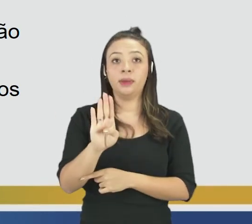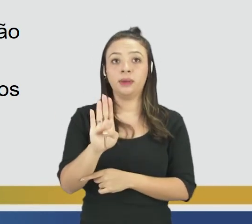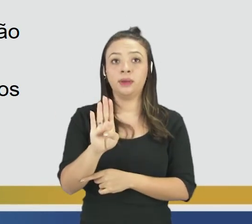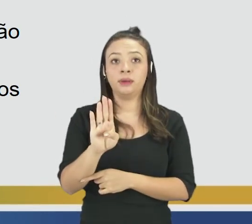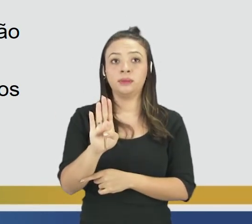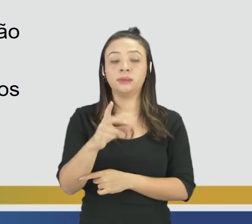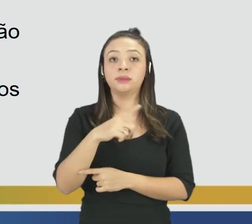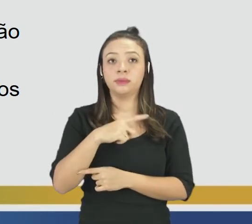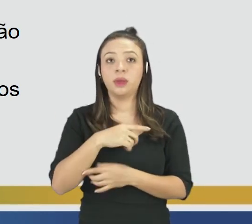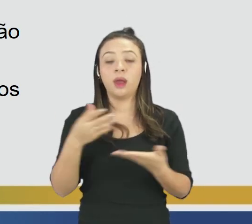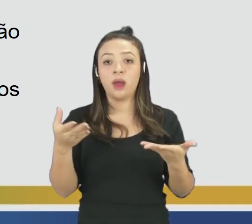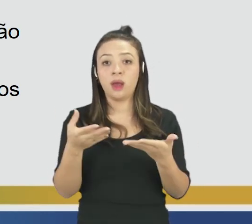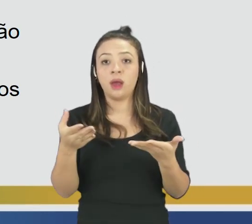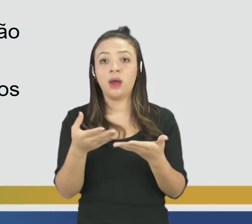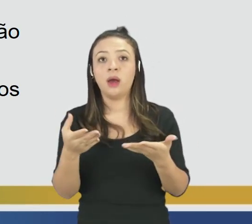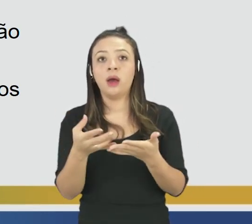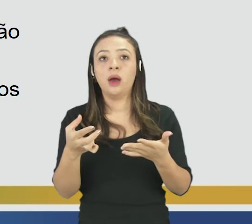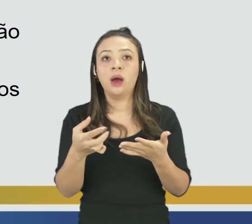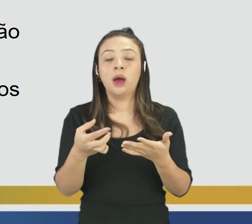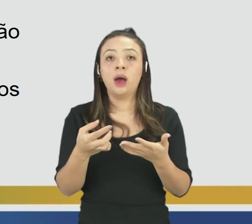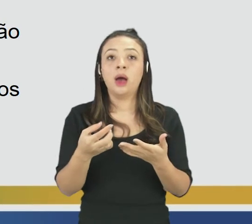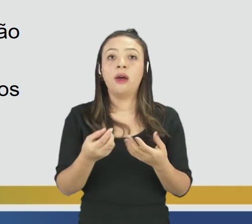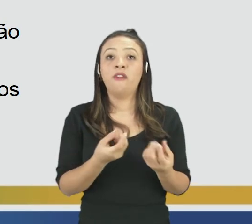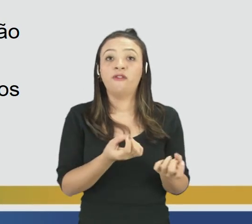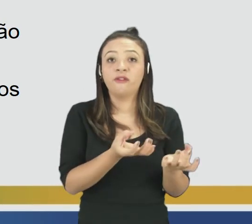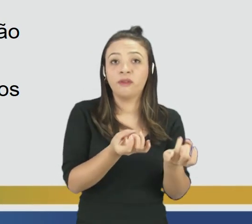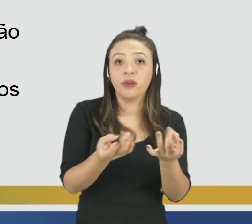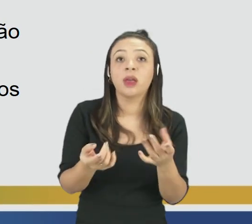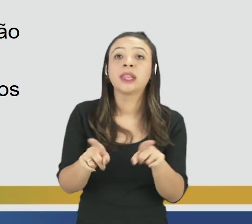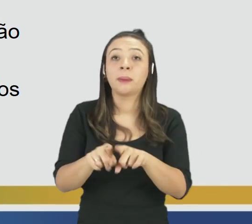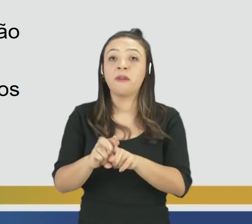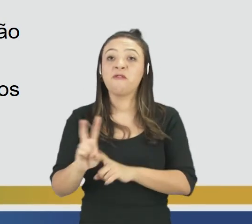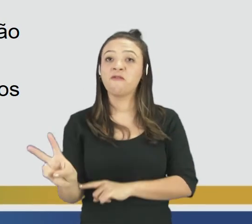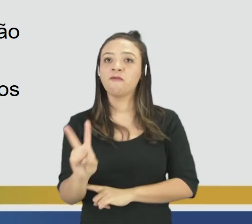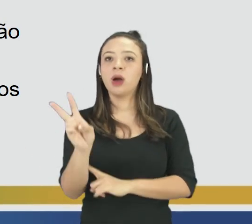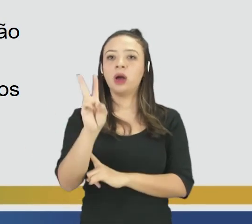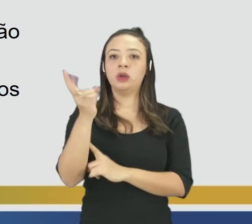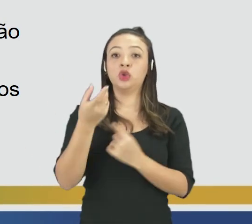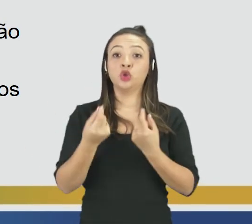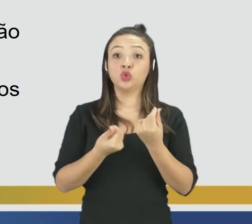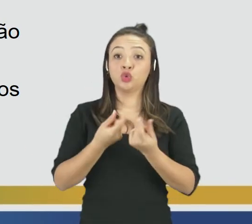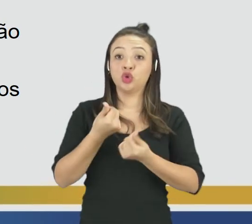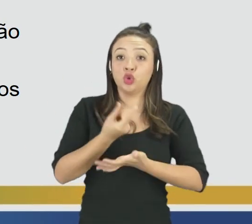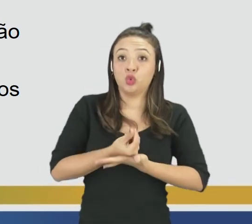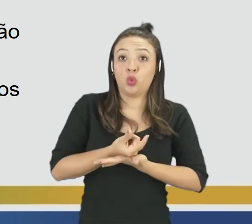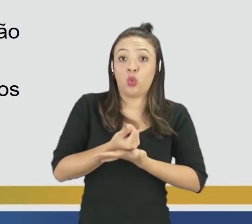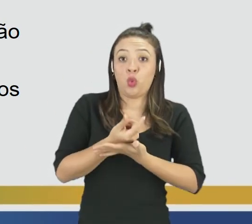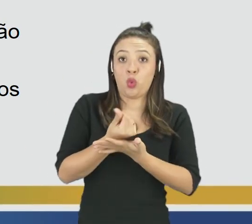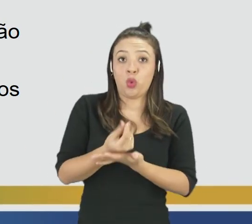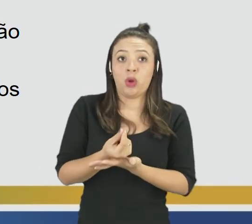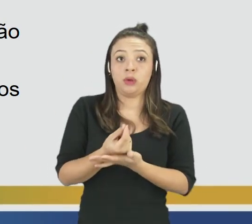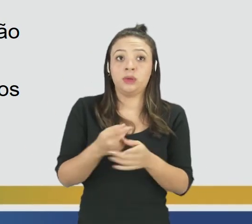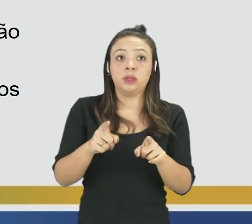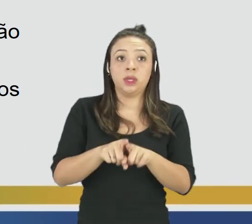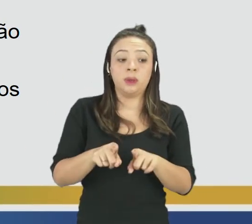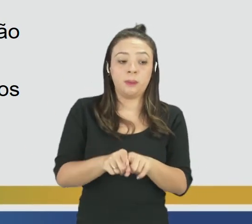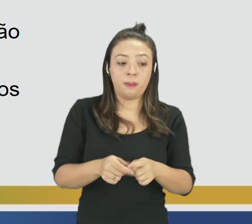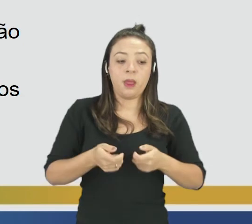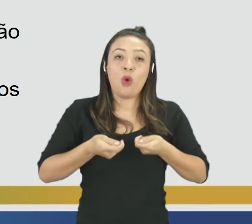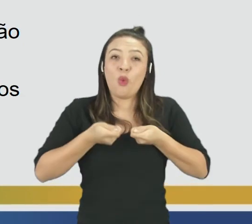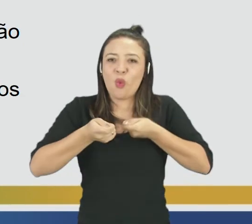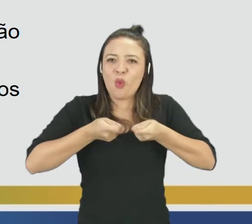comerciais com valorização do Capital Mercantil e o aumento do controle estatal na economia